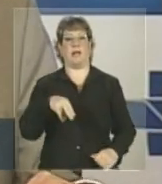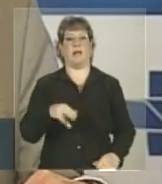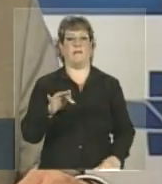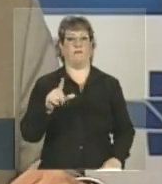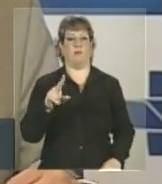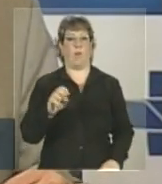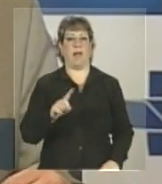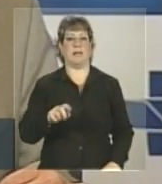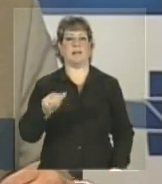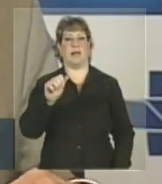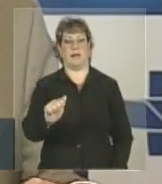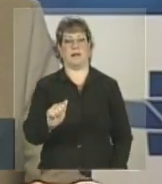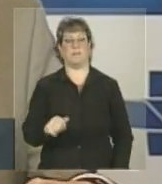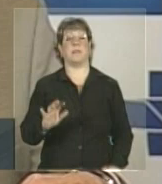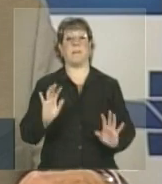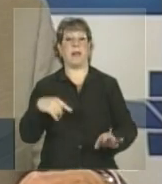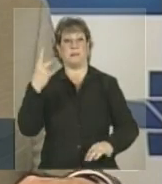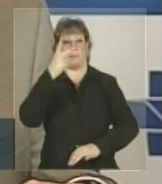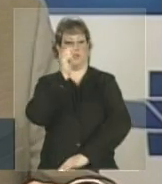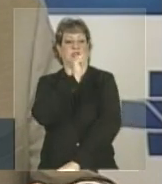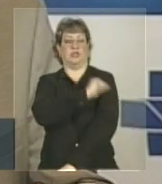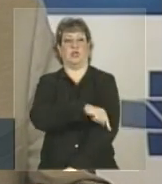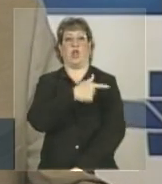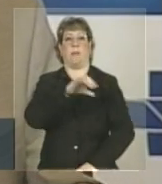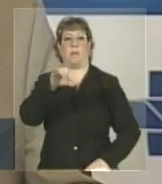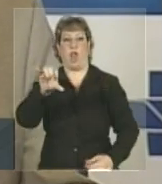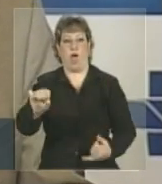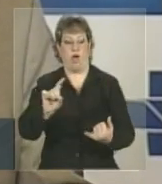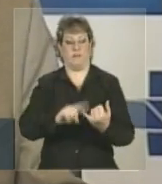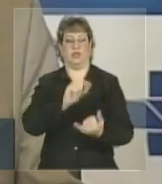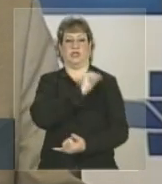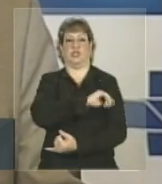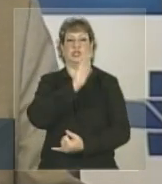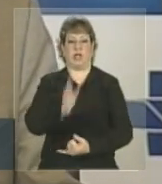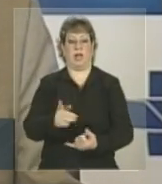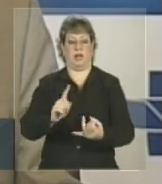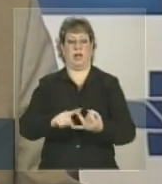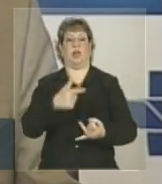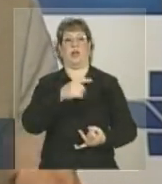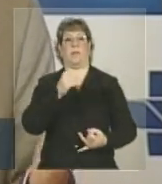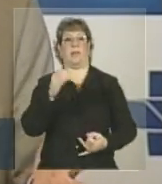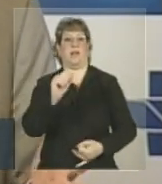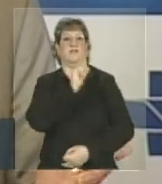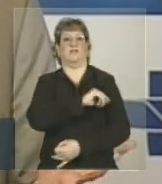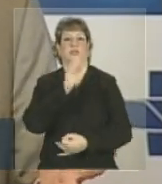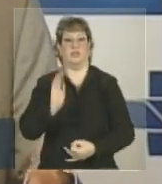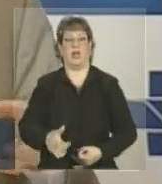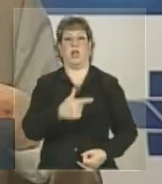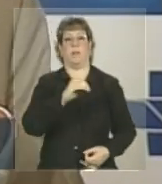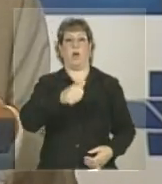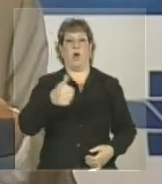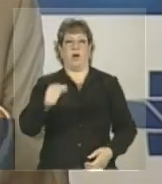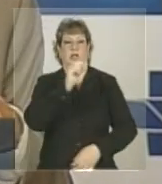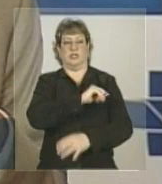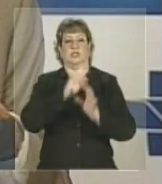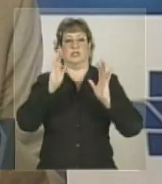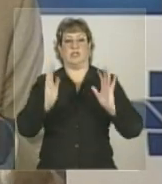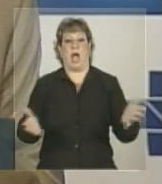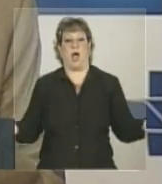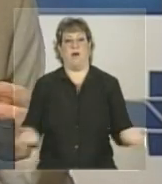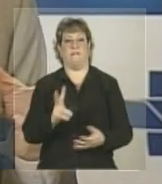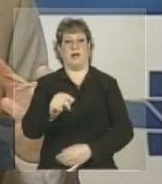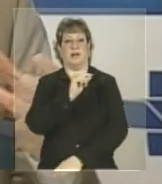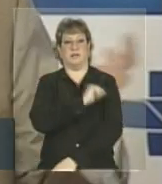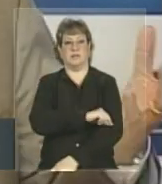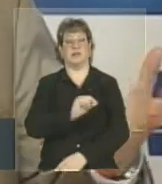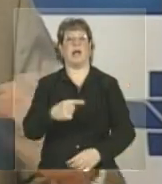isso, mas os vacinados em 2009, os vacinados em 2010, vacinados em 2011, que vão ser vacinados agora, cada vez o grupo